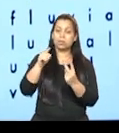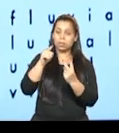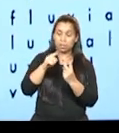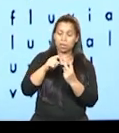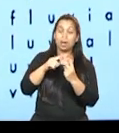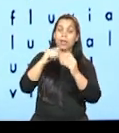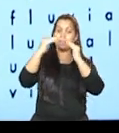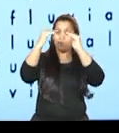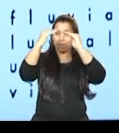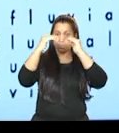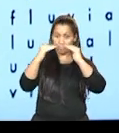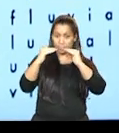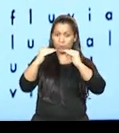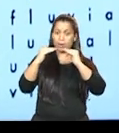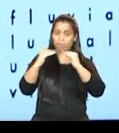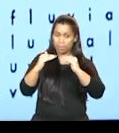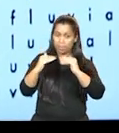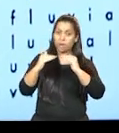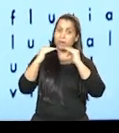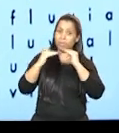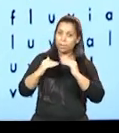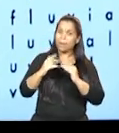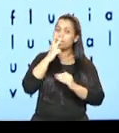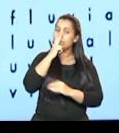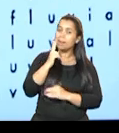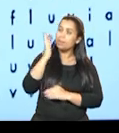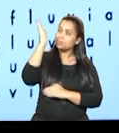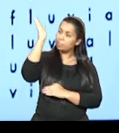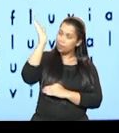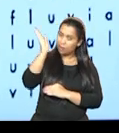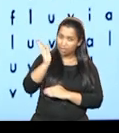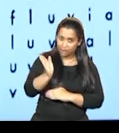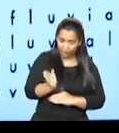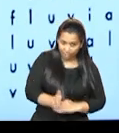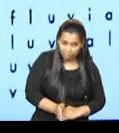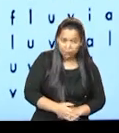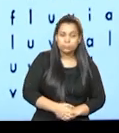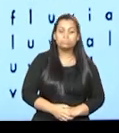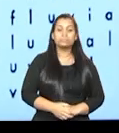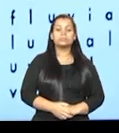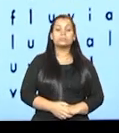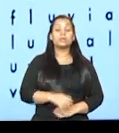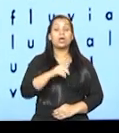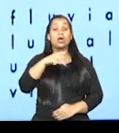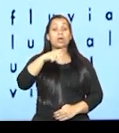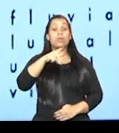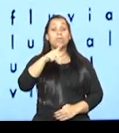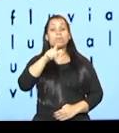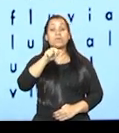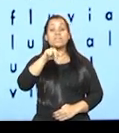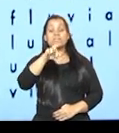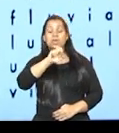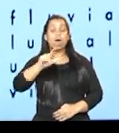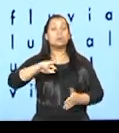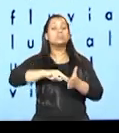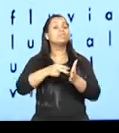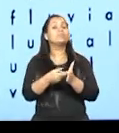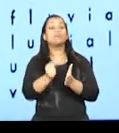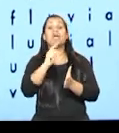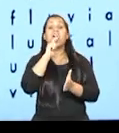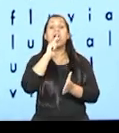começa na linha de baixo. É como se ela fosse caindo. Pluvial significa água da chuva.